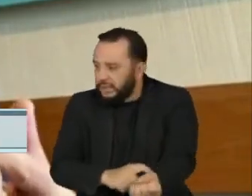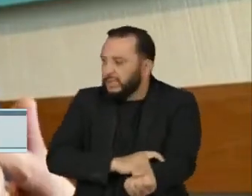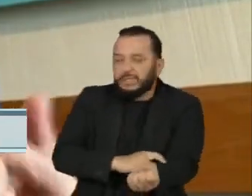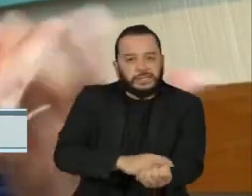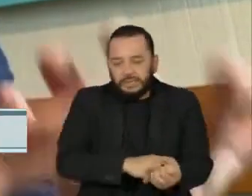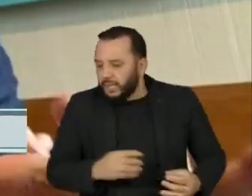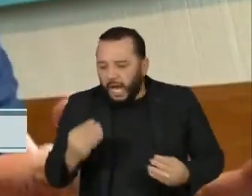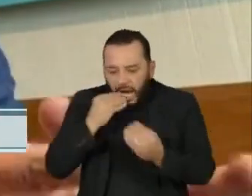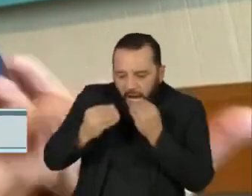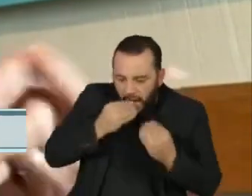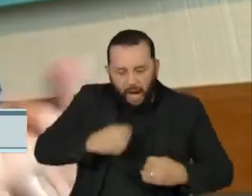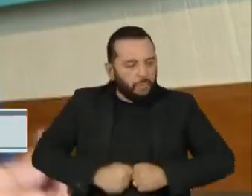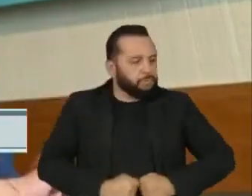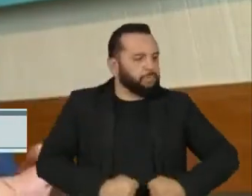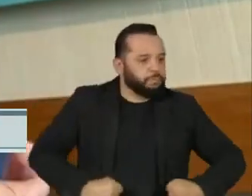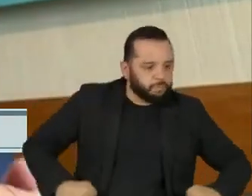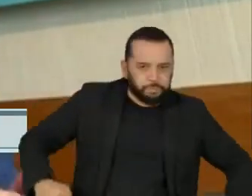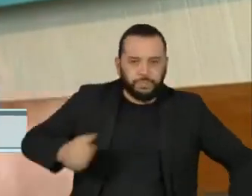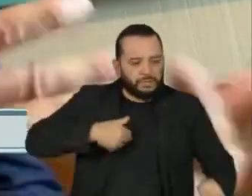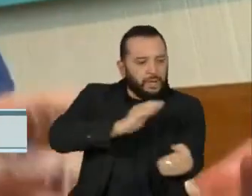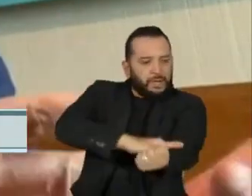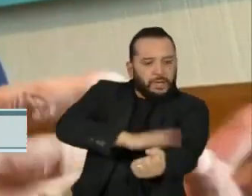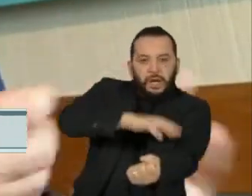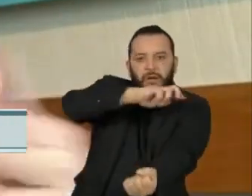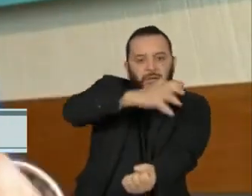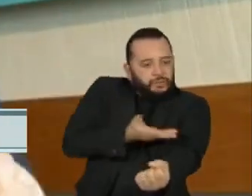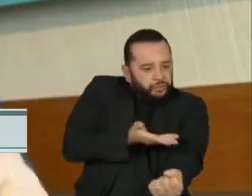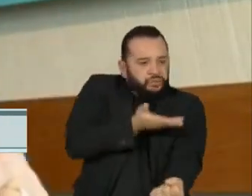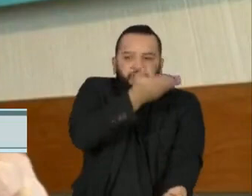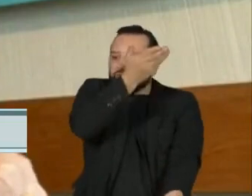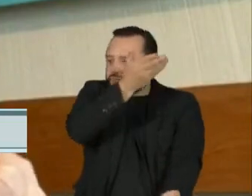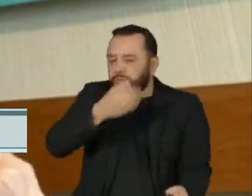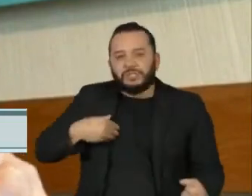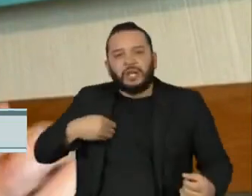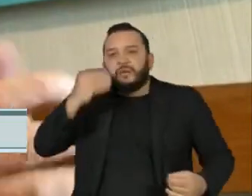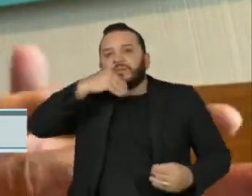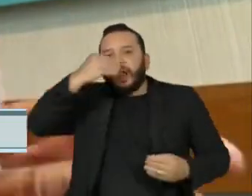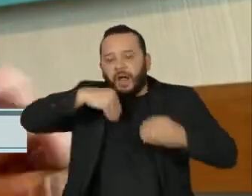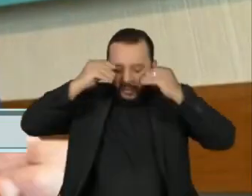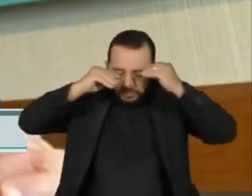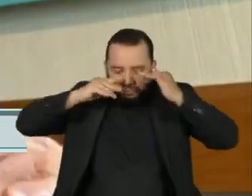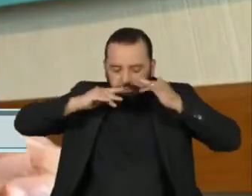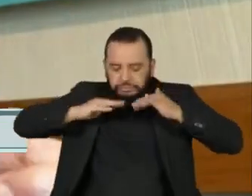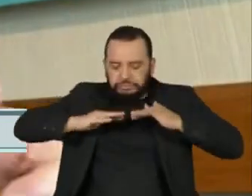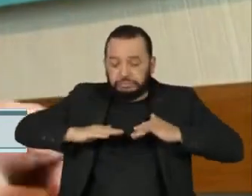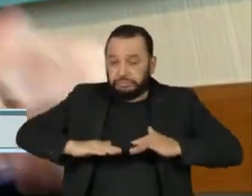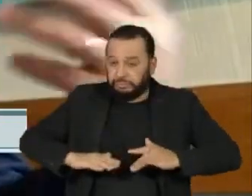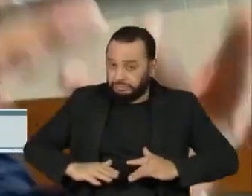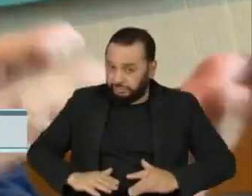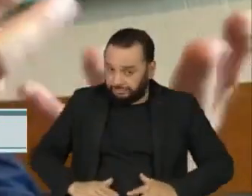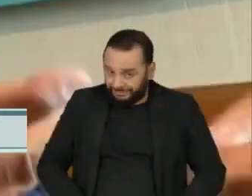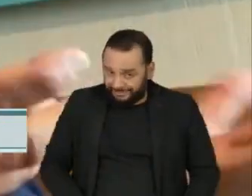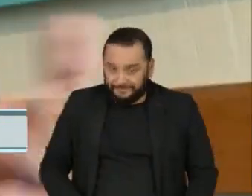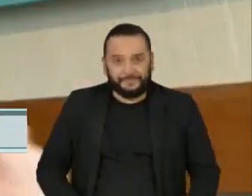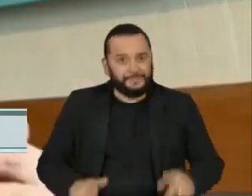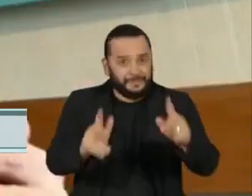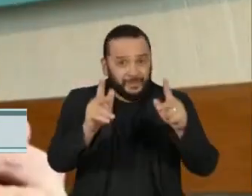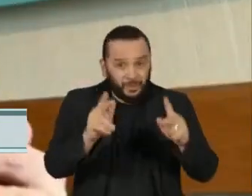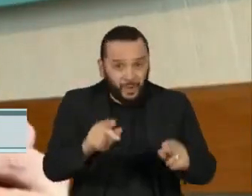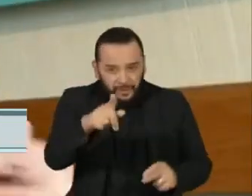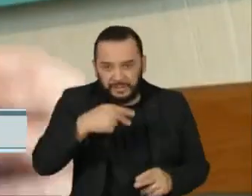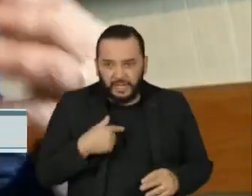peso, vai gerar hipertensão arterial, vai baixar as imunidades. Da mesma forma, quando se alimenta